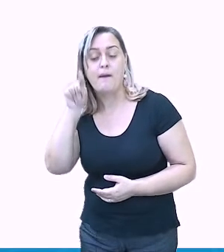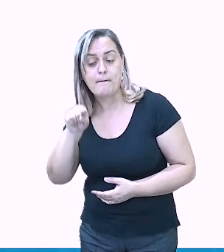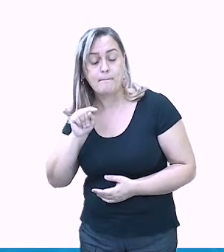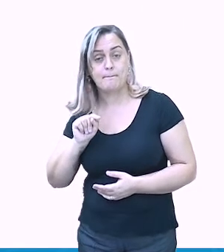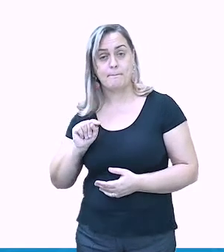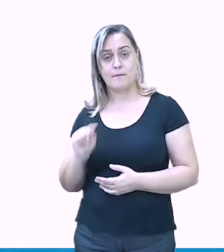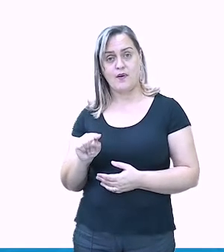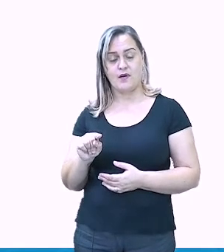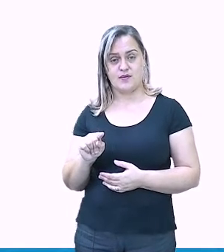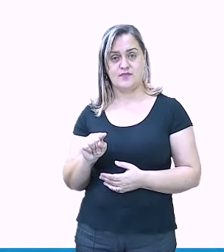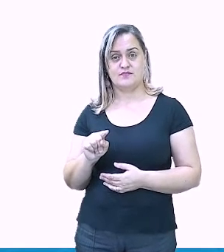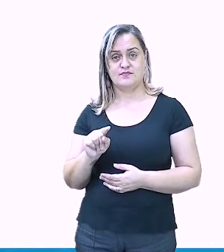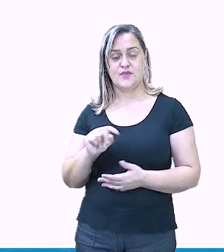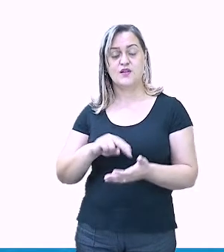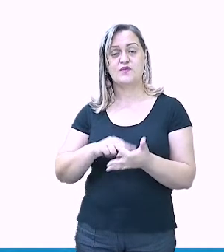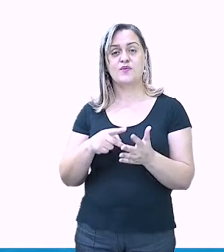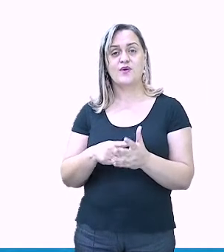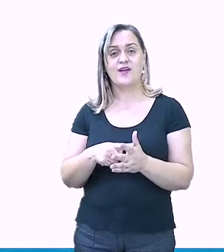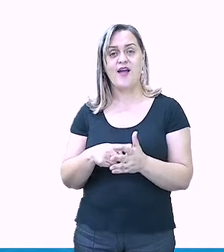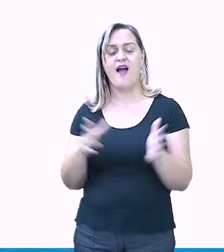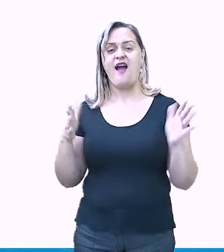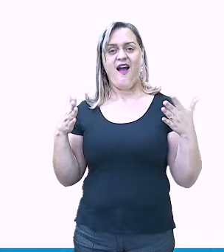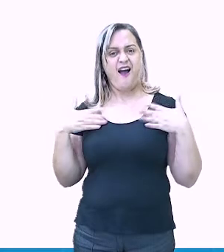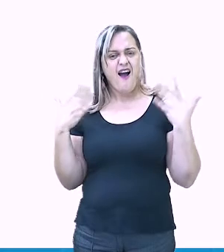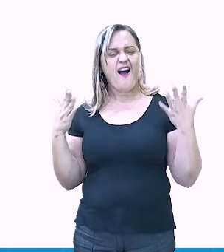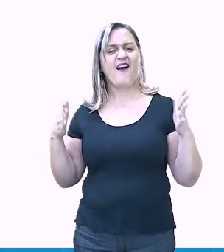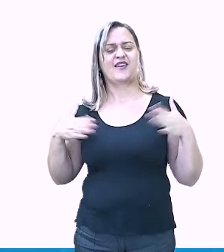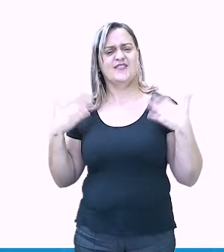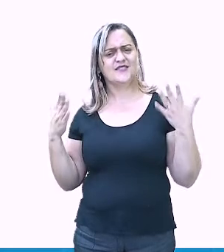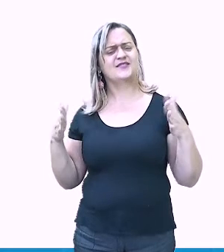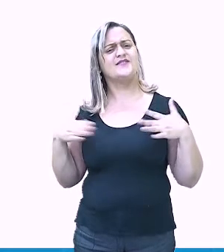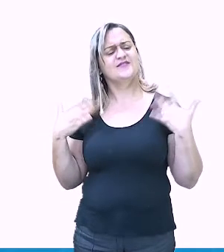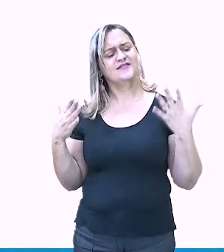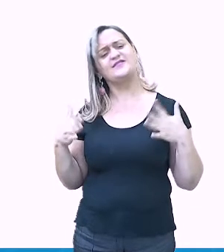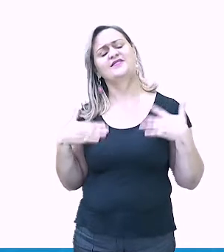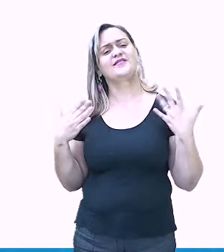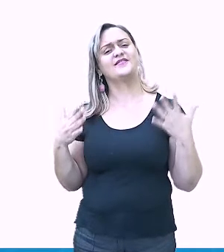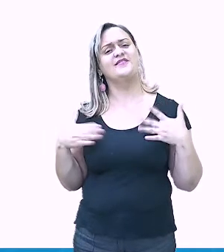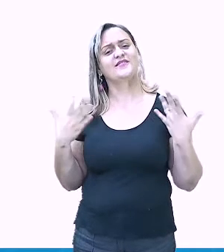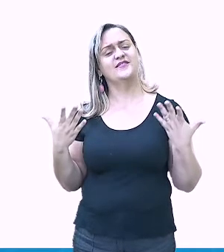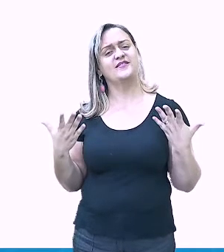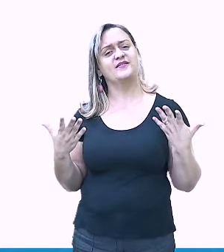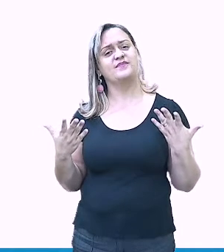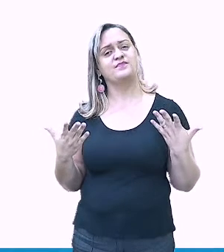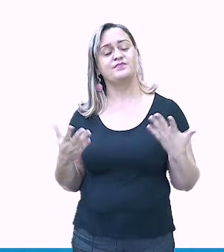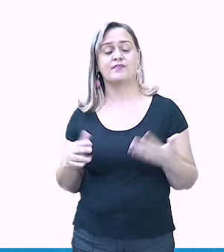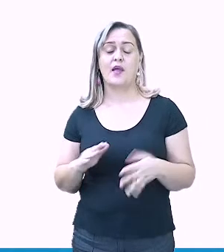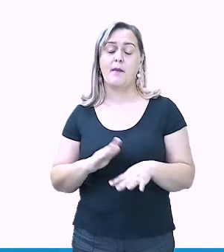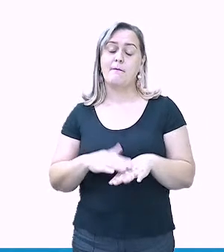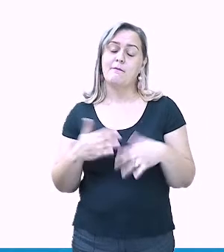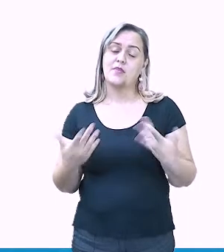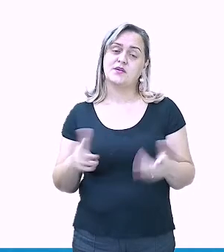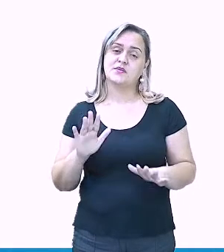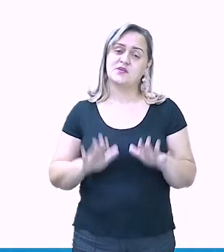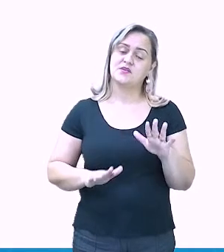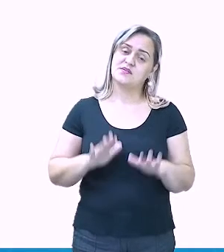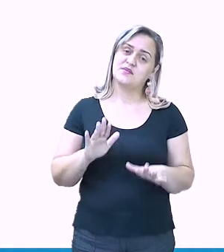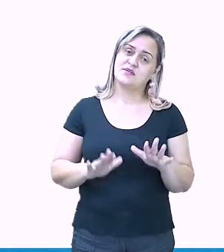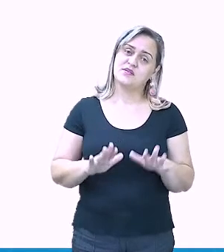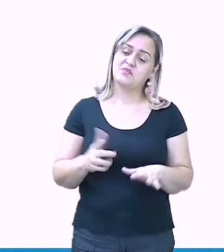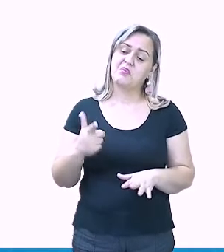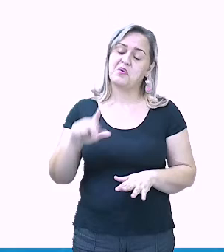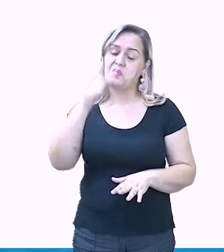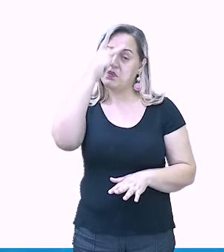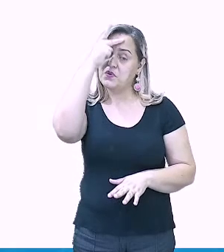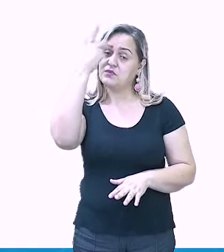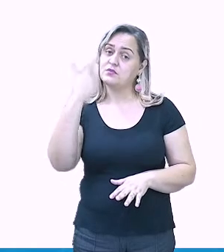diz eba, não é mesmo? Só que essa satisfação nem sempre é para todos, né? Olha do outro lado,